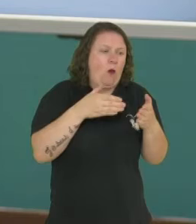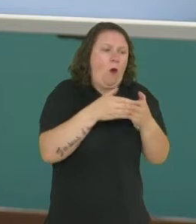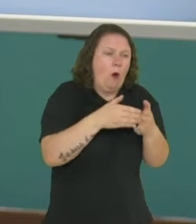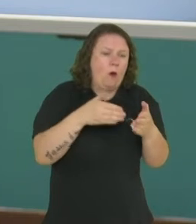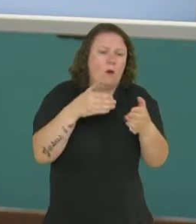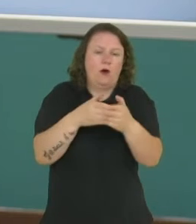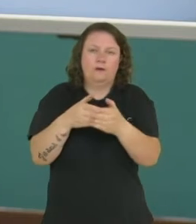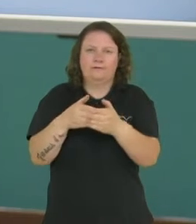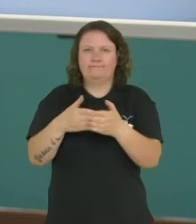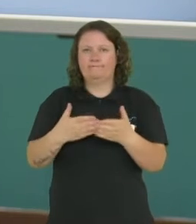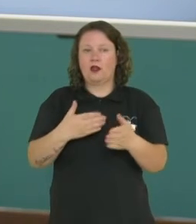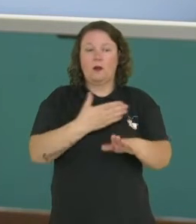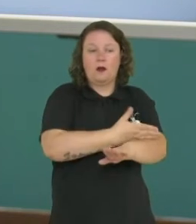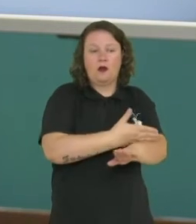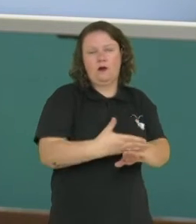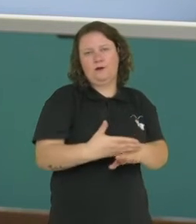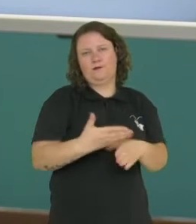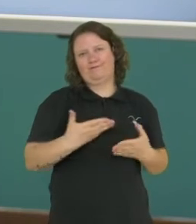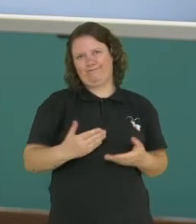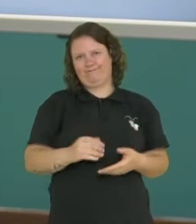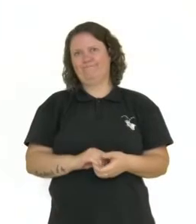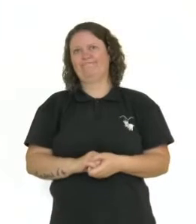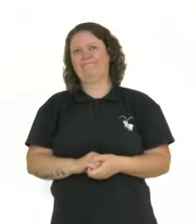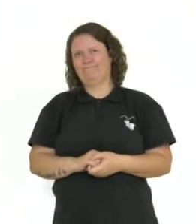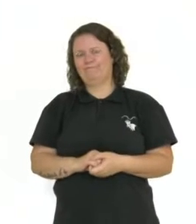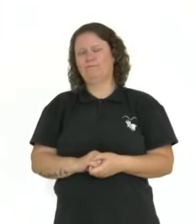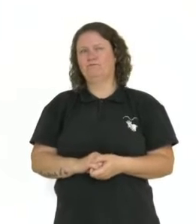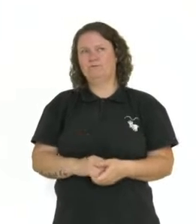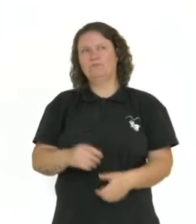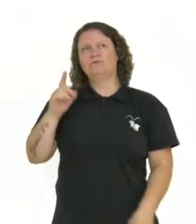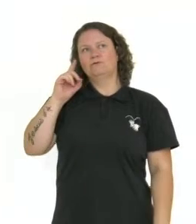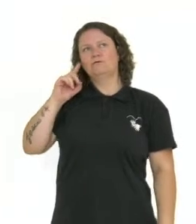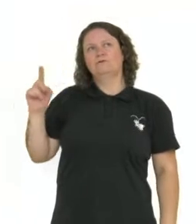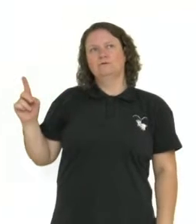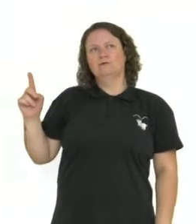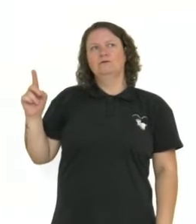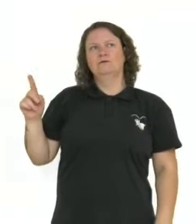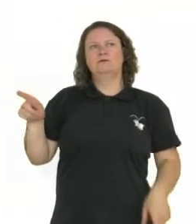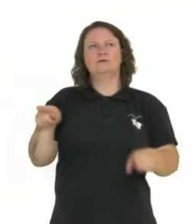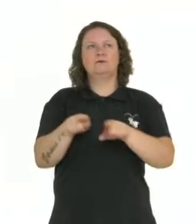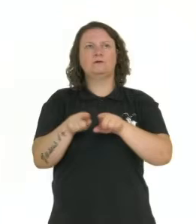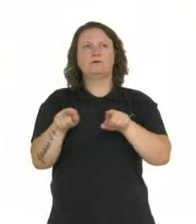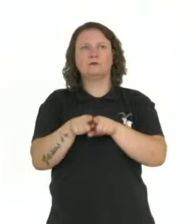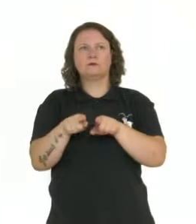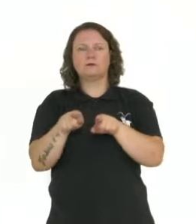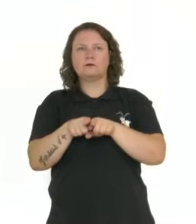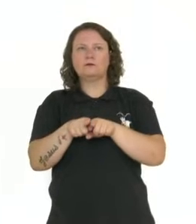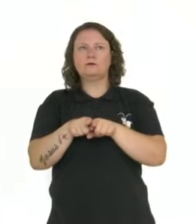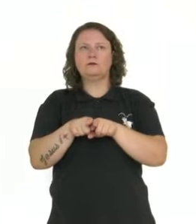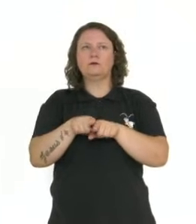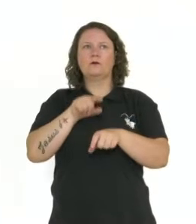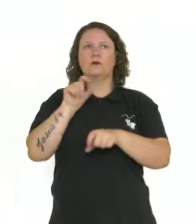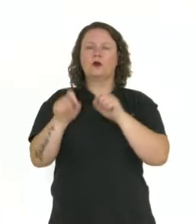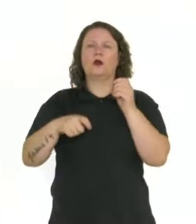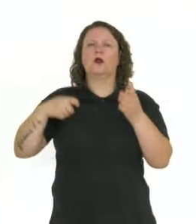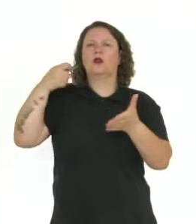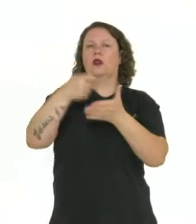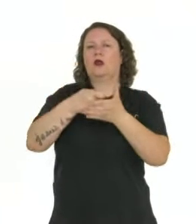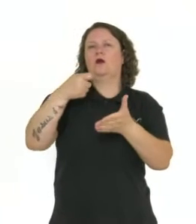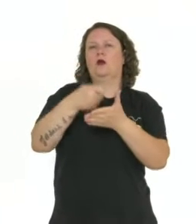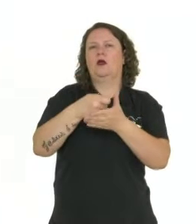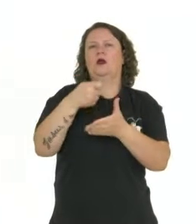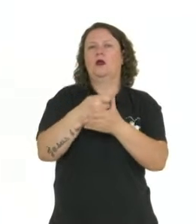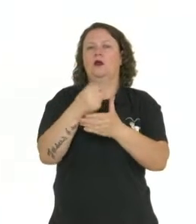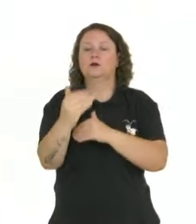brancas, ok? E aqui temos a questão de onde que veio isso, né? Esse regime defendia então o